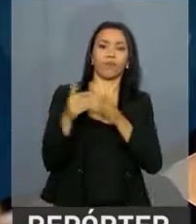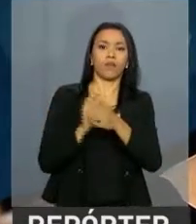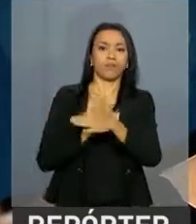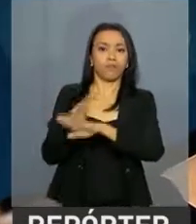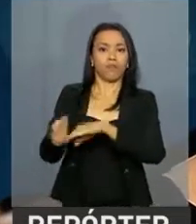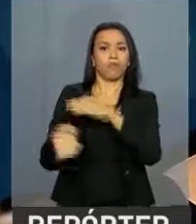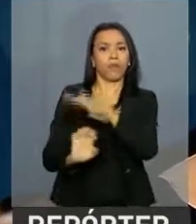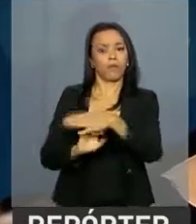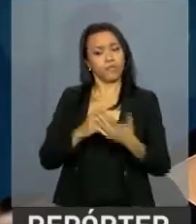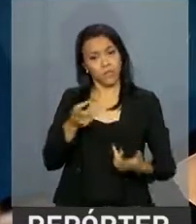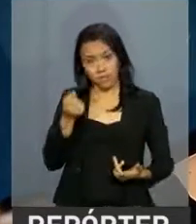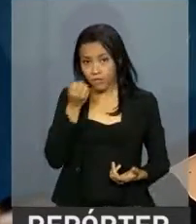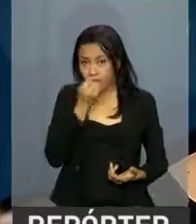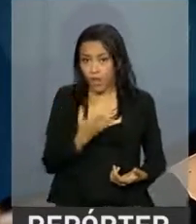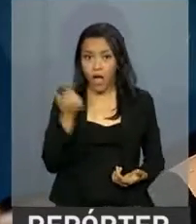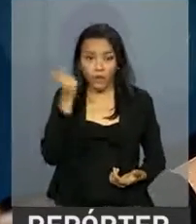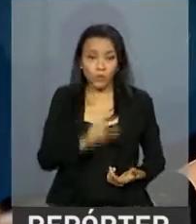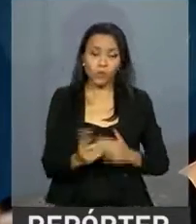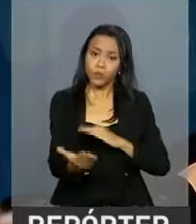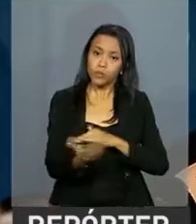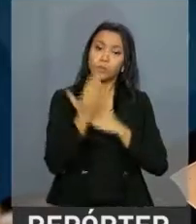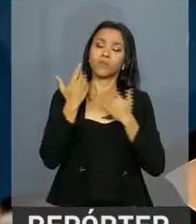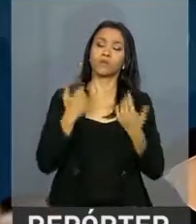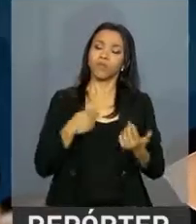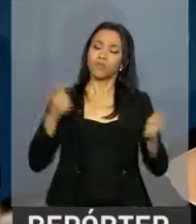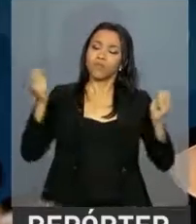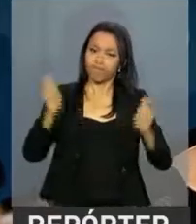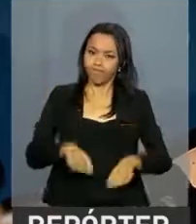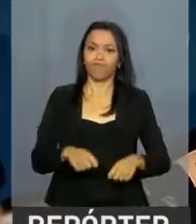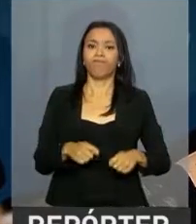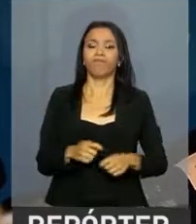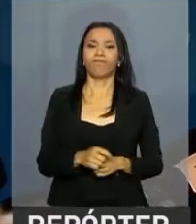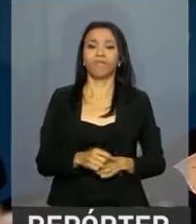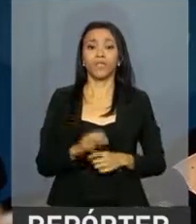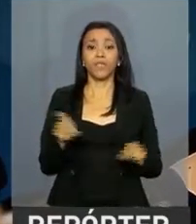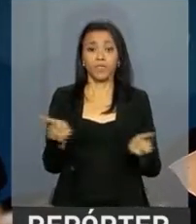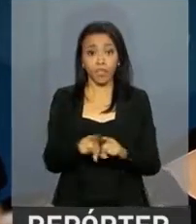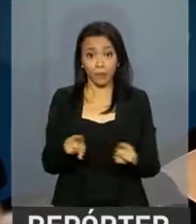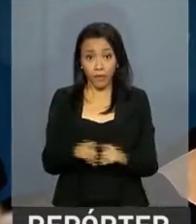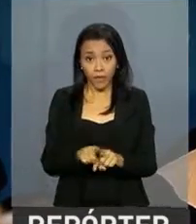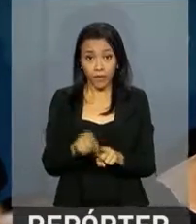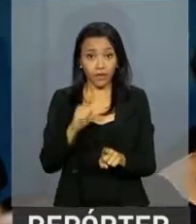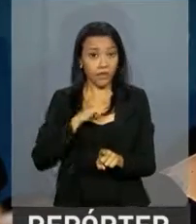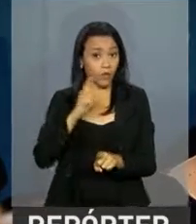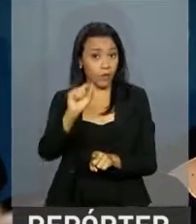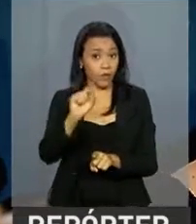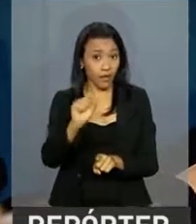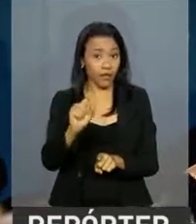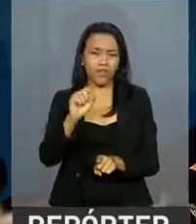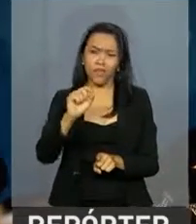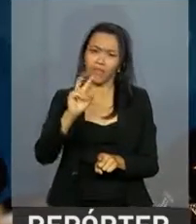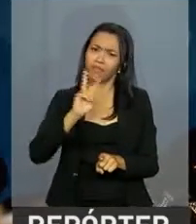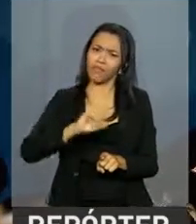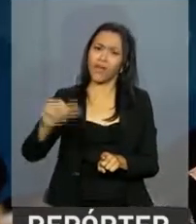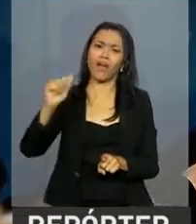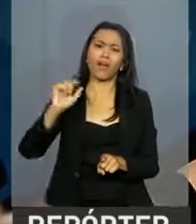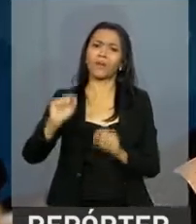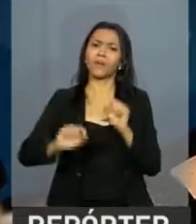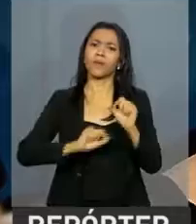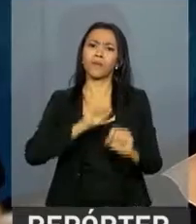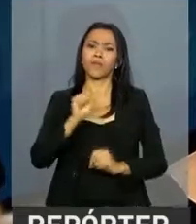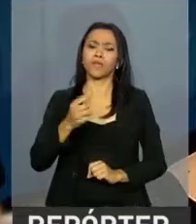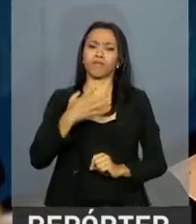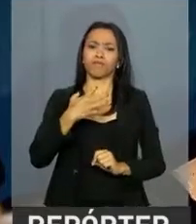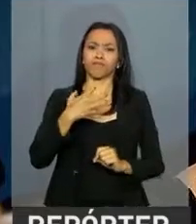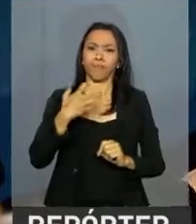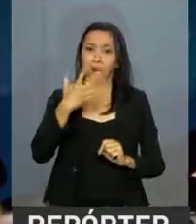tem aí um resultado imediato, né, uma possibilidade real. Como também você tem aí algo que vai para além desse espaço, né, no sentido